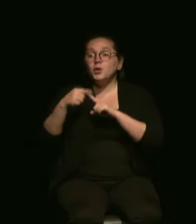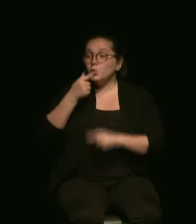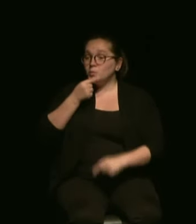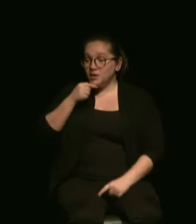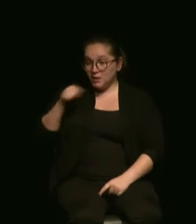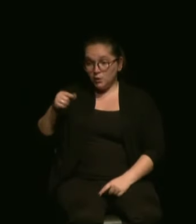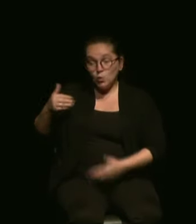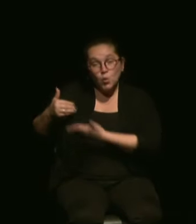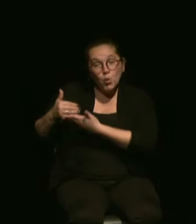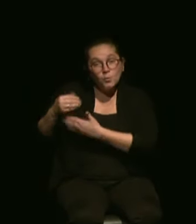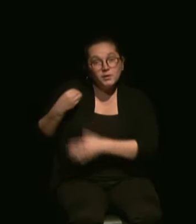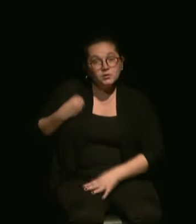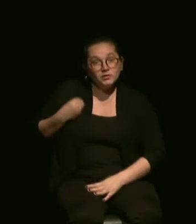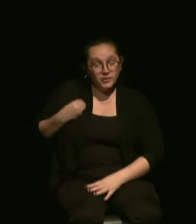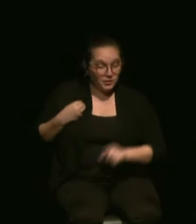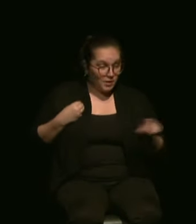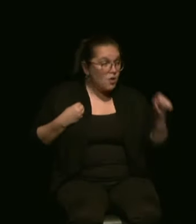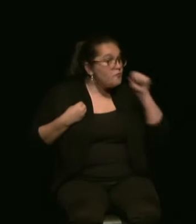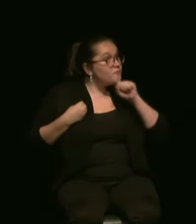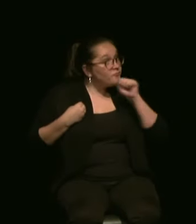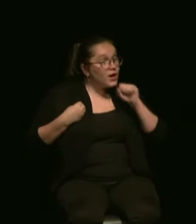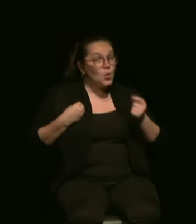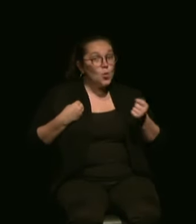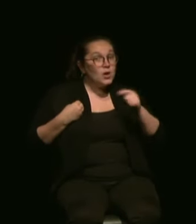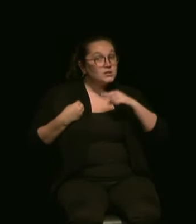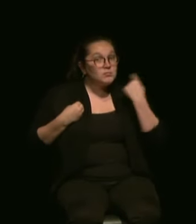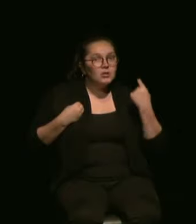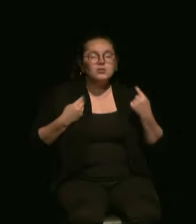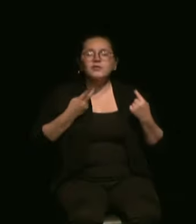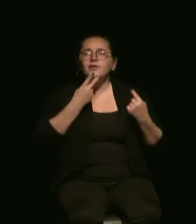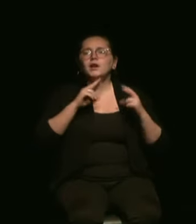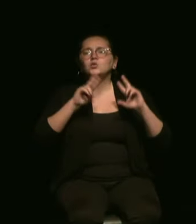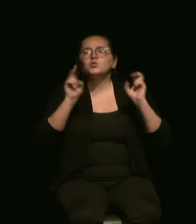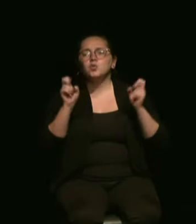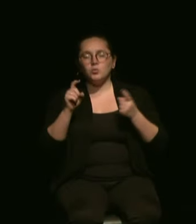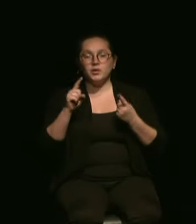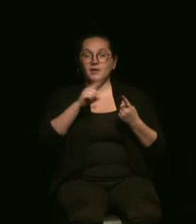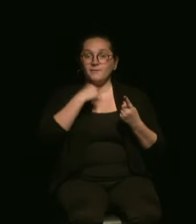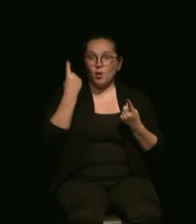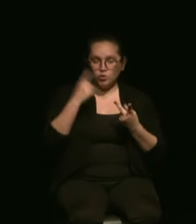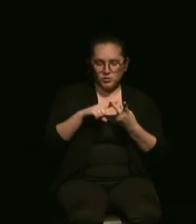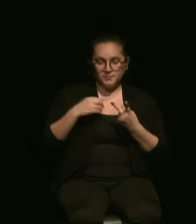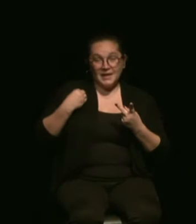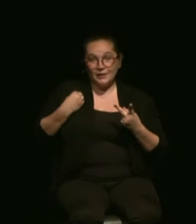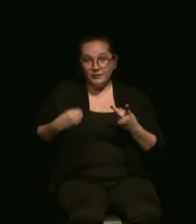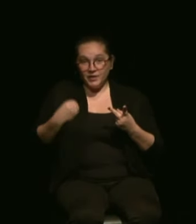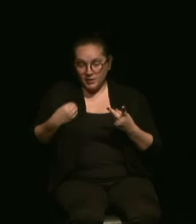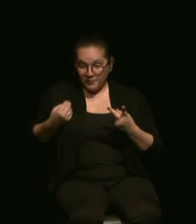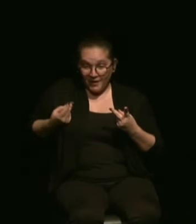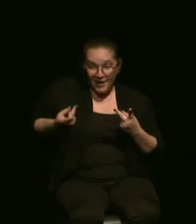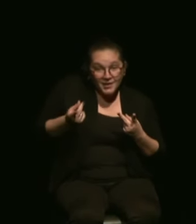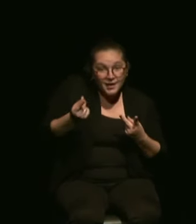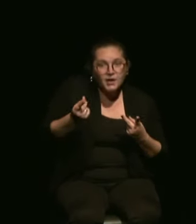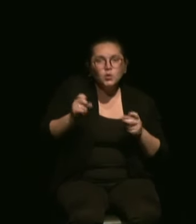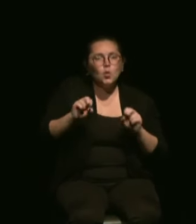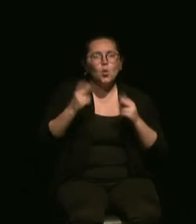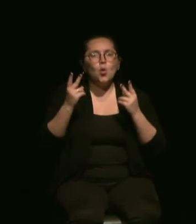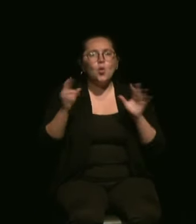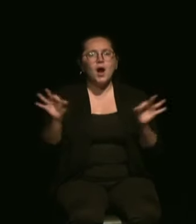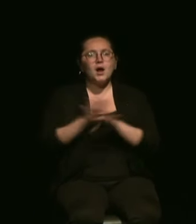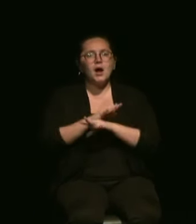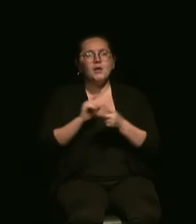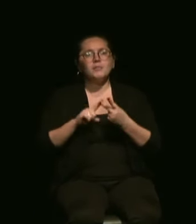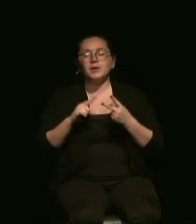fim dela, falando de morte, de vida, de silêncio, do que é eterno, do que não é eterno, de igual para igual. Eu acho isso aqui